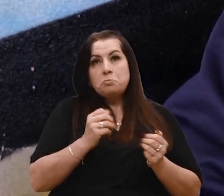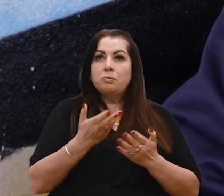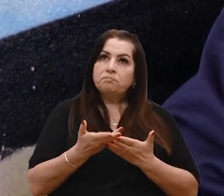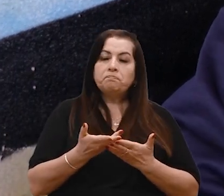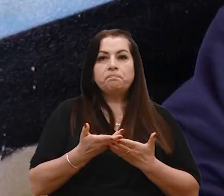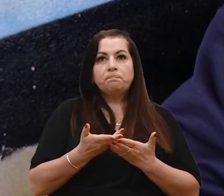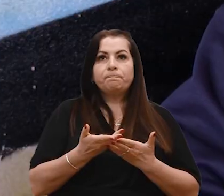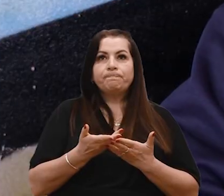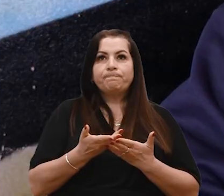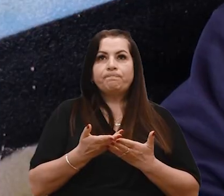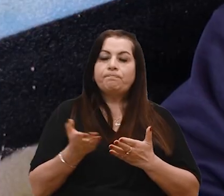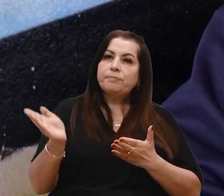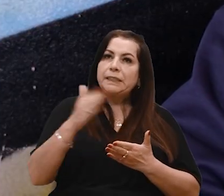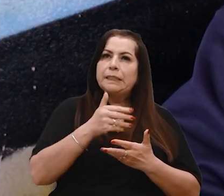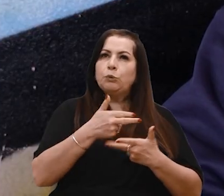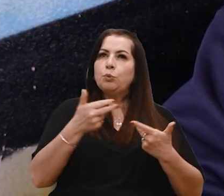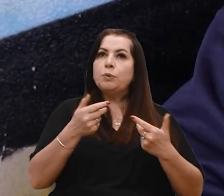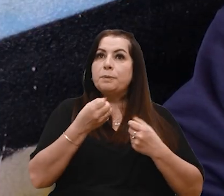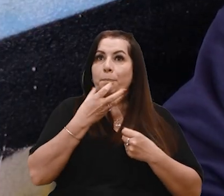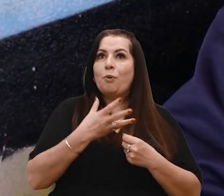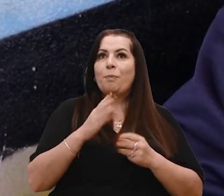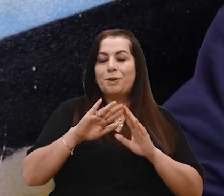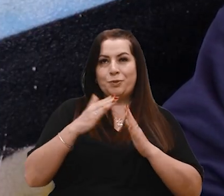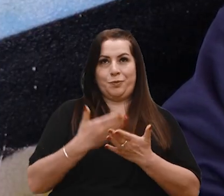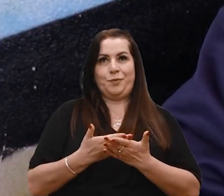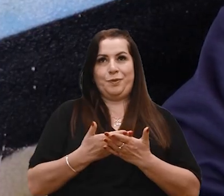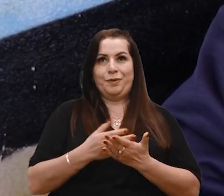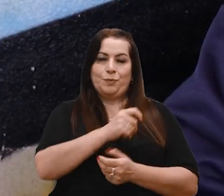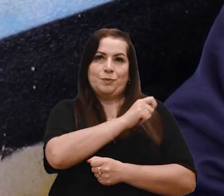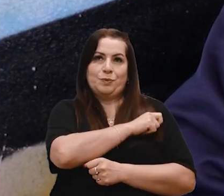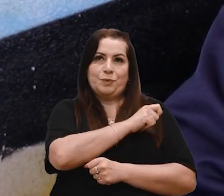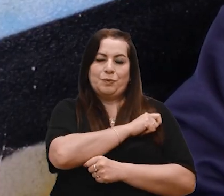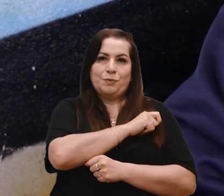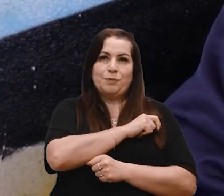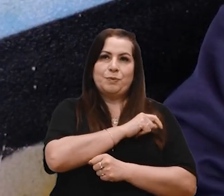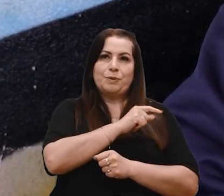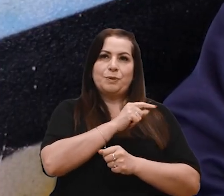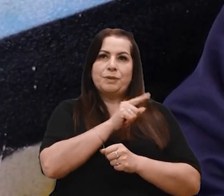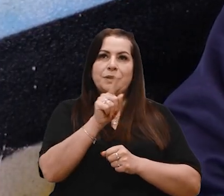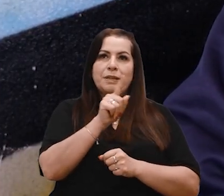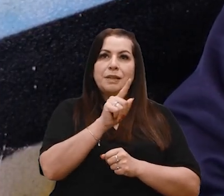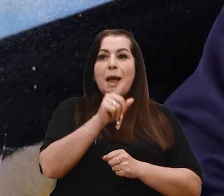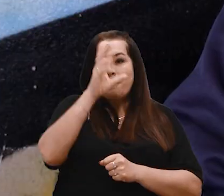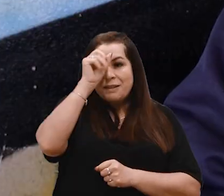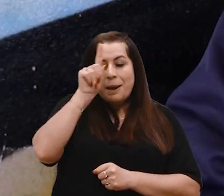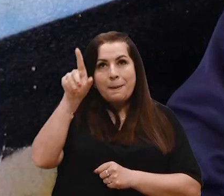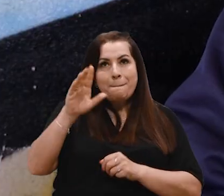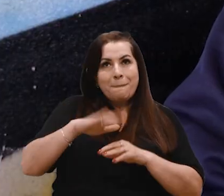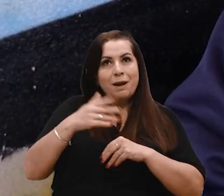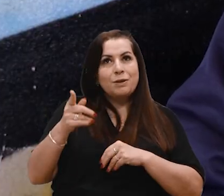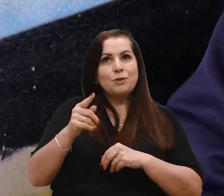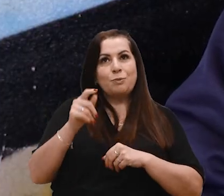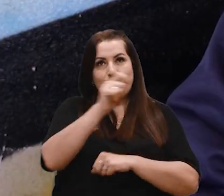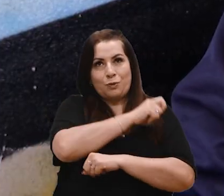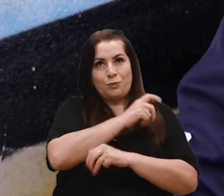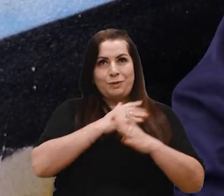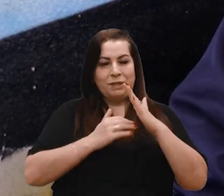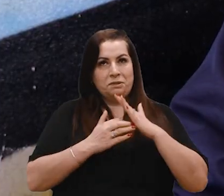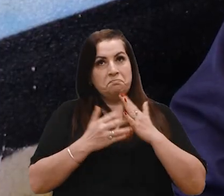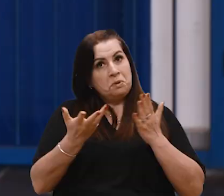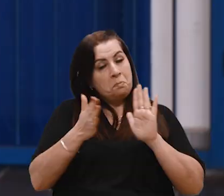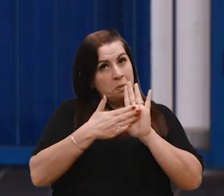Então, isso poderia trazer várias coisas boas para a escola, né, com os alunos não imigrantes podendo aprender mais sobre a cultura dos